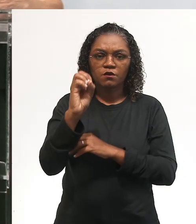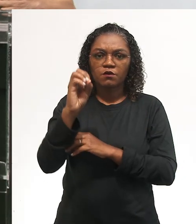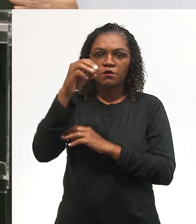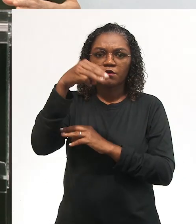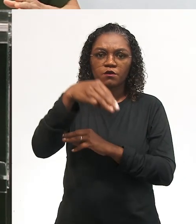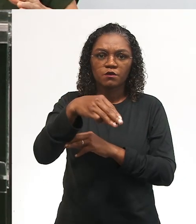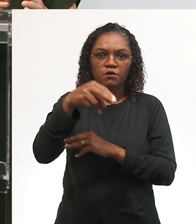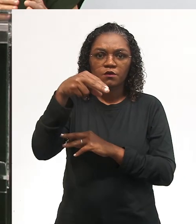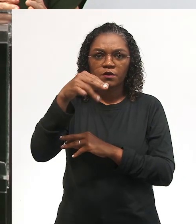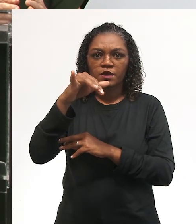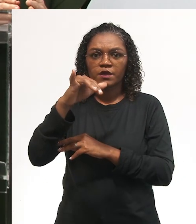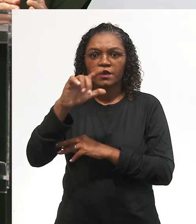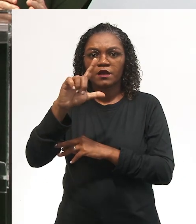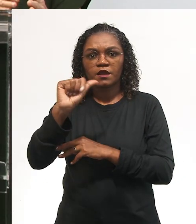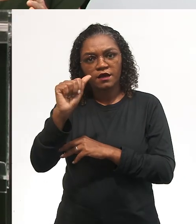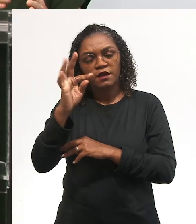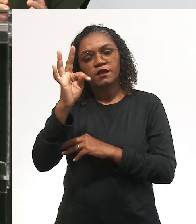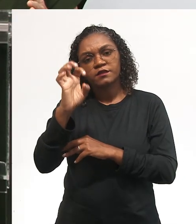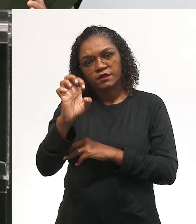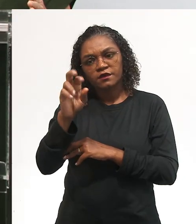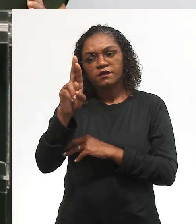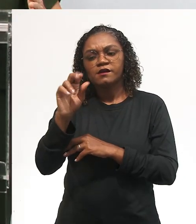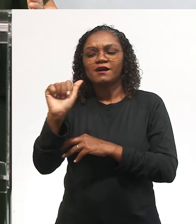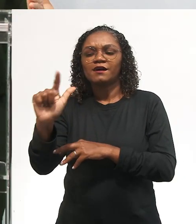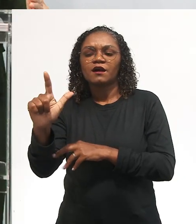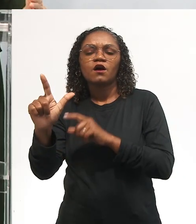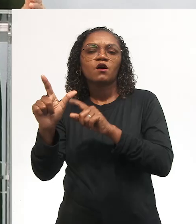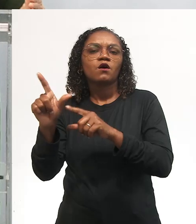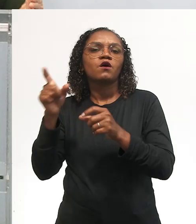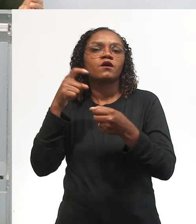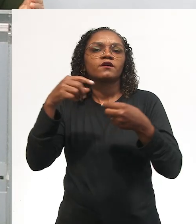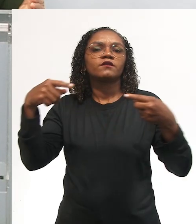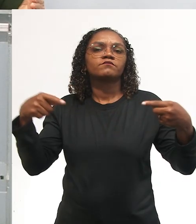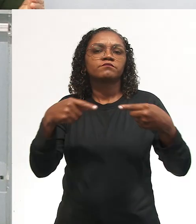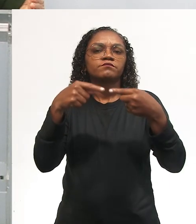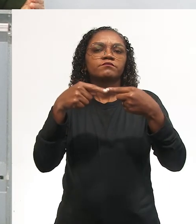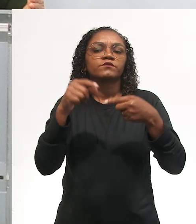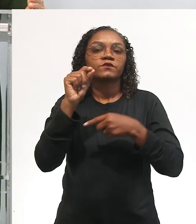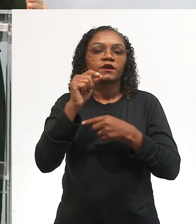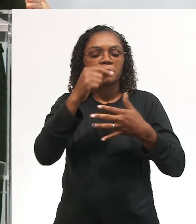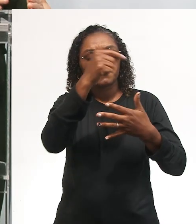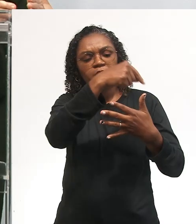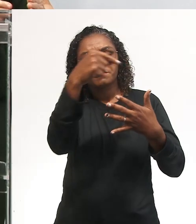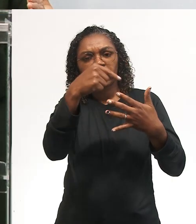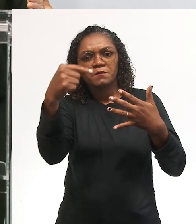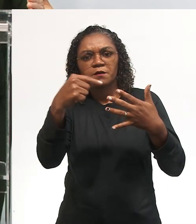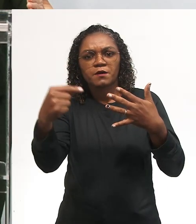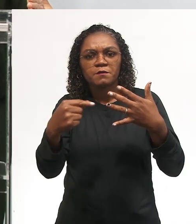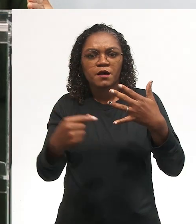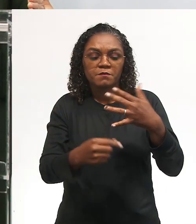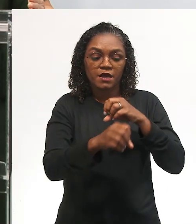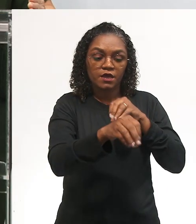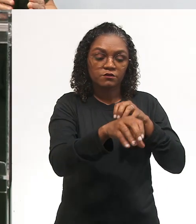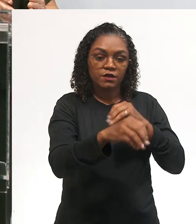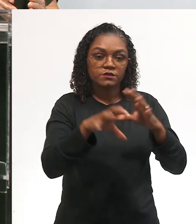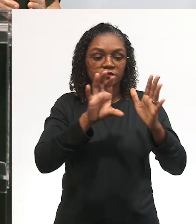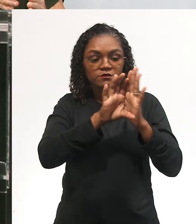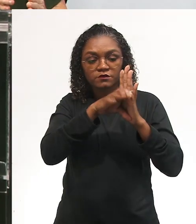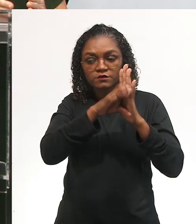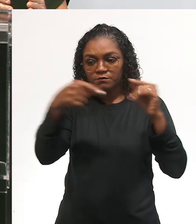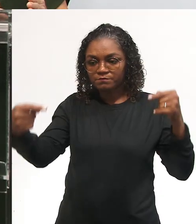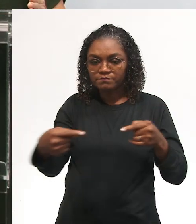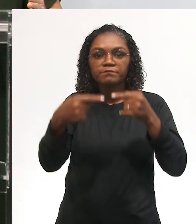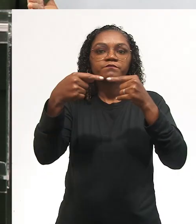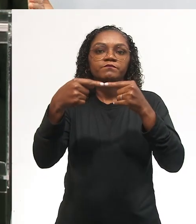omnilateral, ela está vinculada com o trabalho como princípio educativo. São conceitos que vão orientar